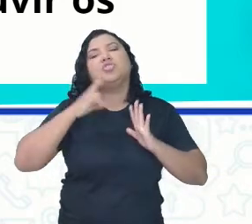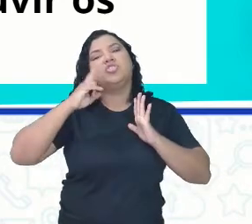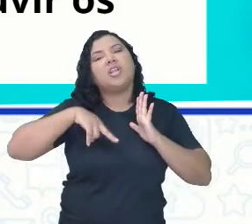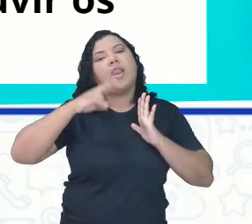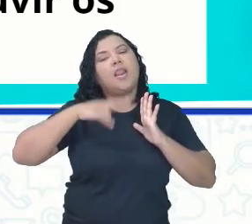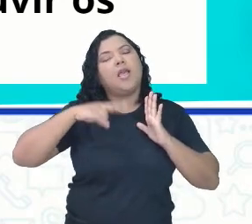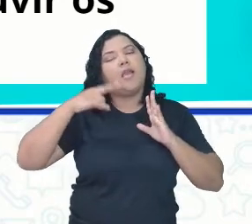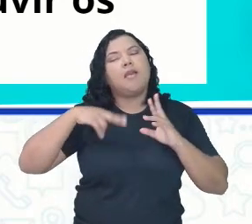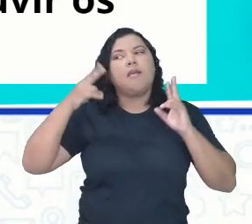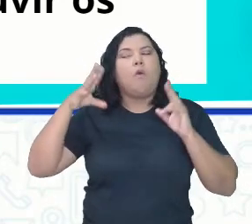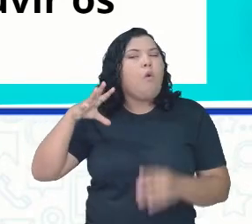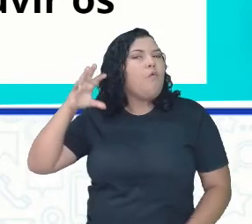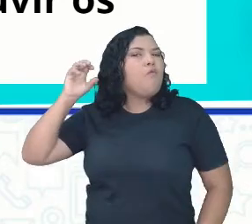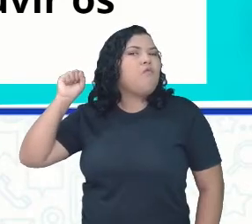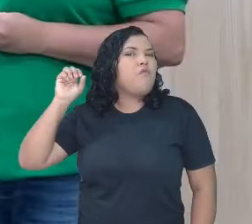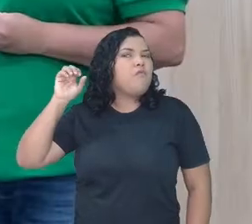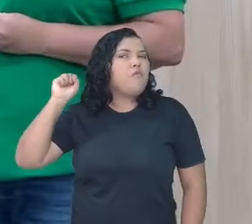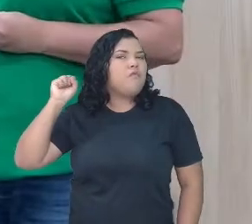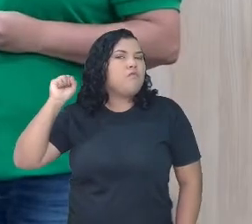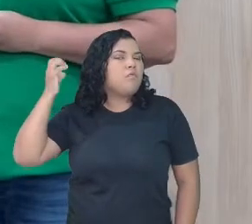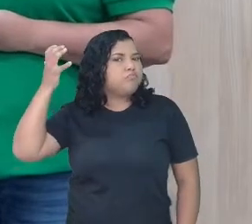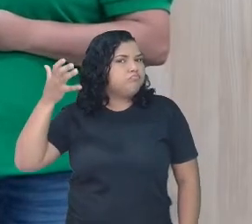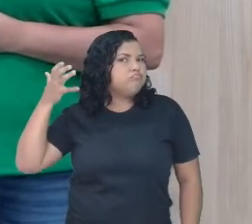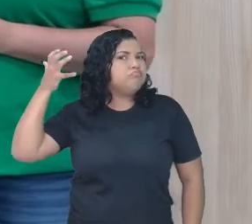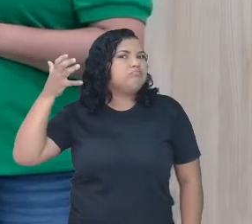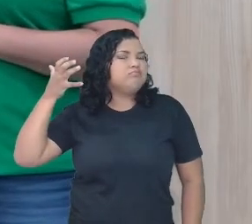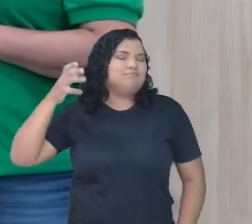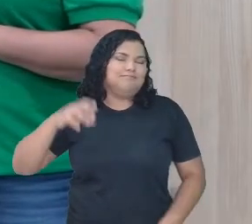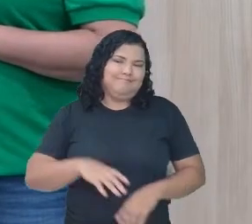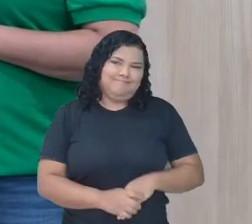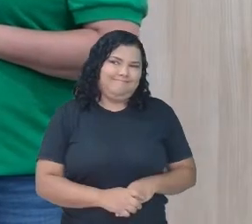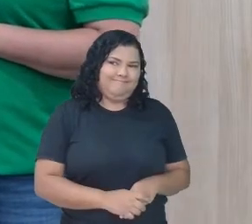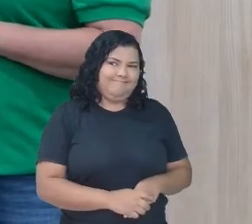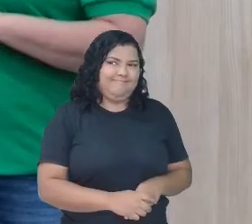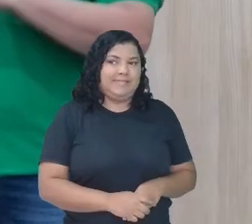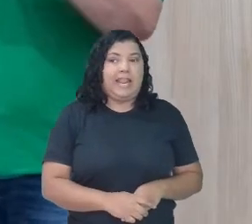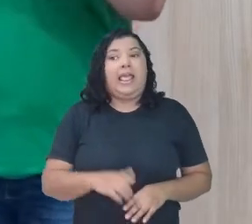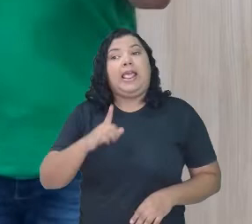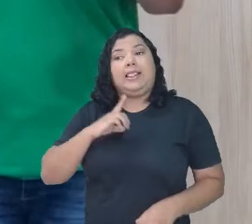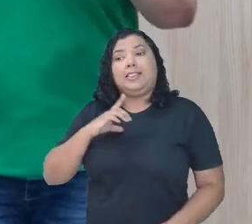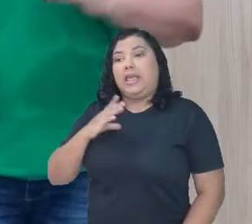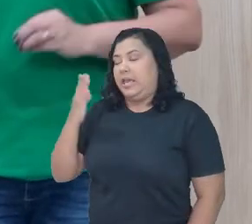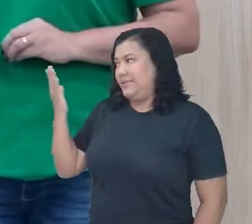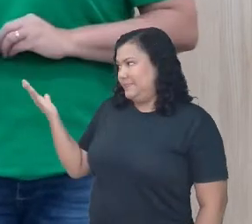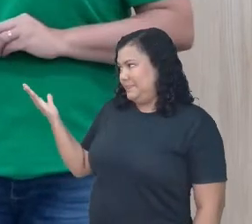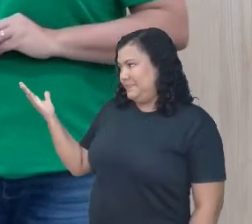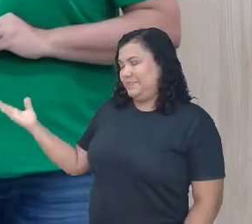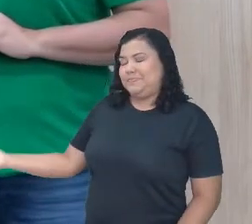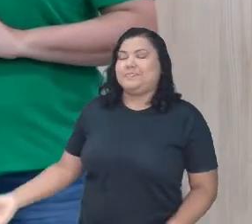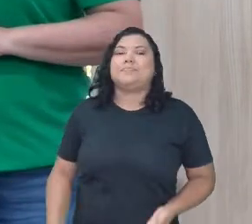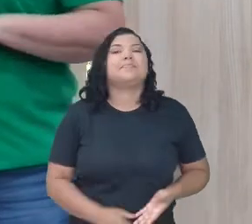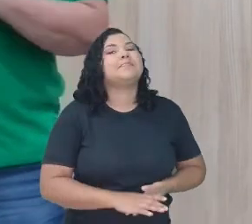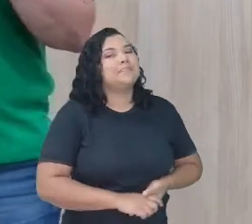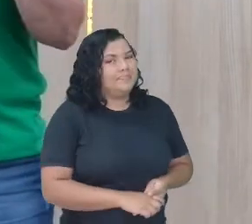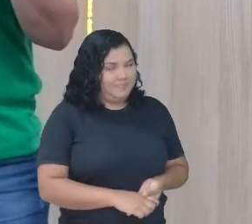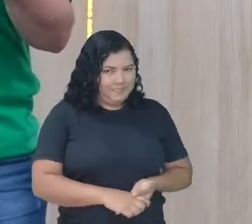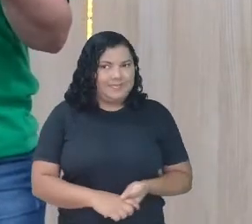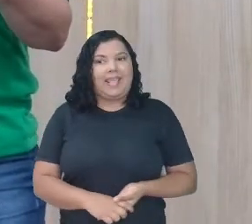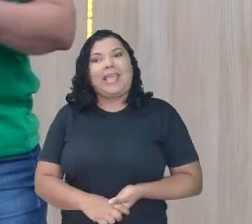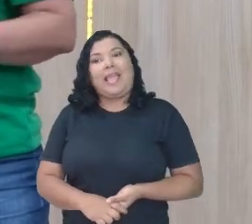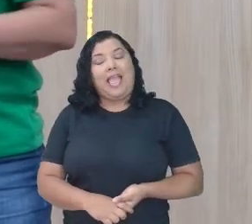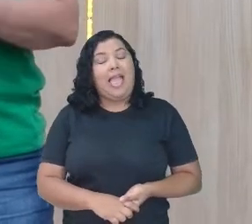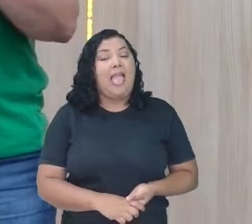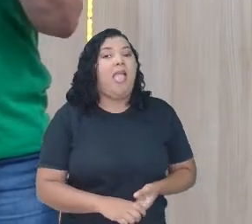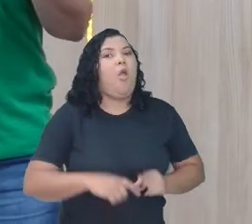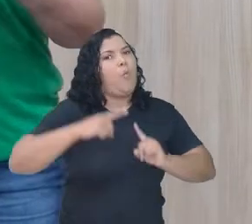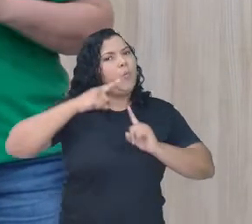ouvir jornais, assim como a professora Viviane falou. Temos o podcast, que é um